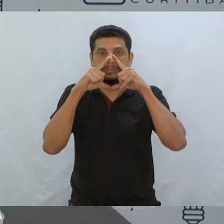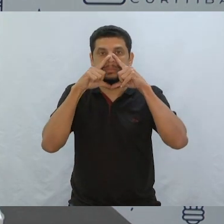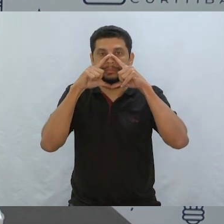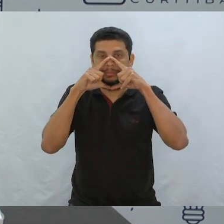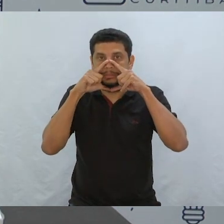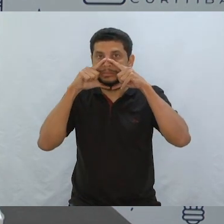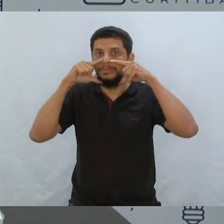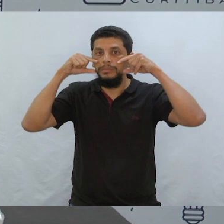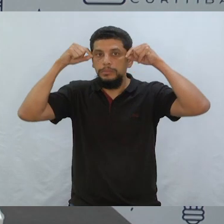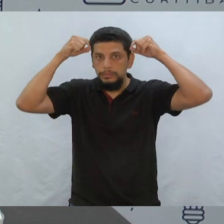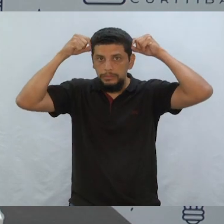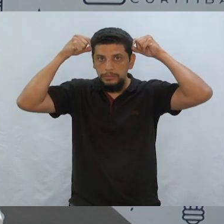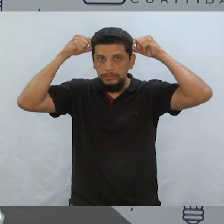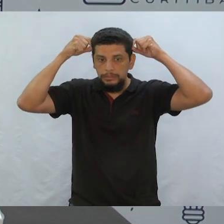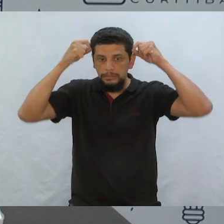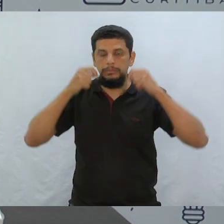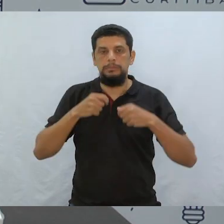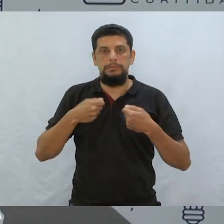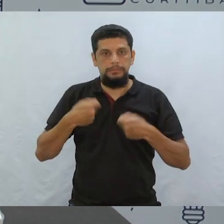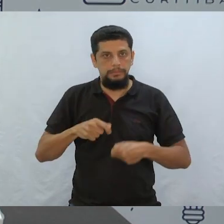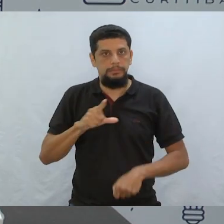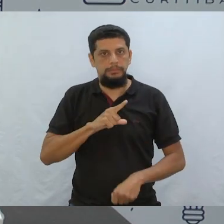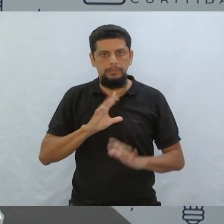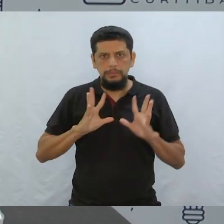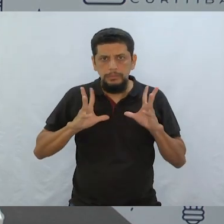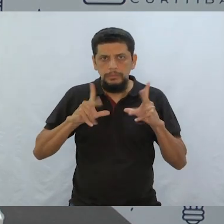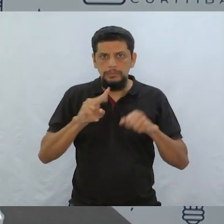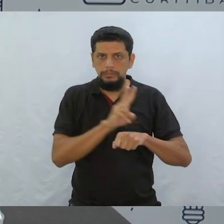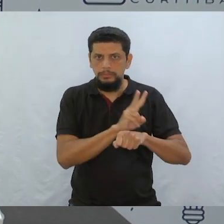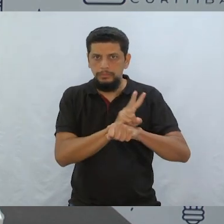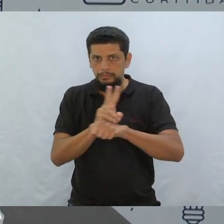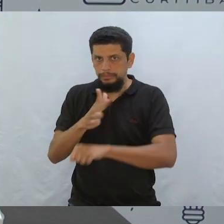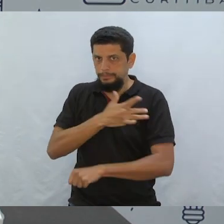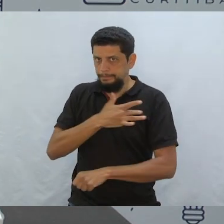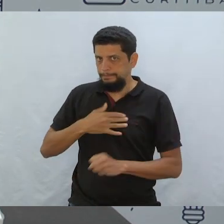colocada aqui no queixo, né? Ainda precisamos ter todos